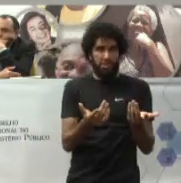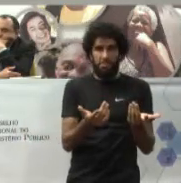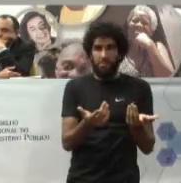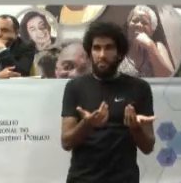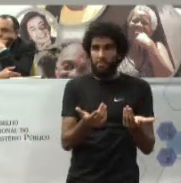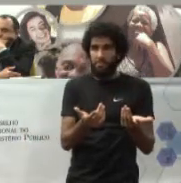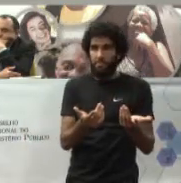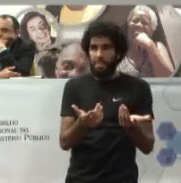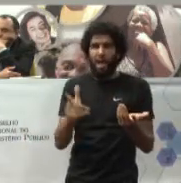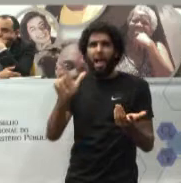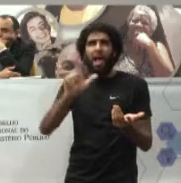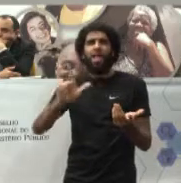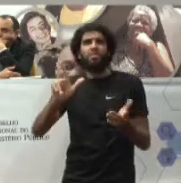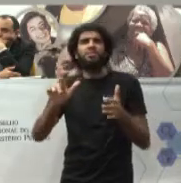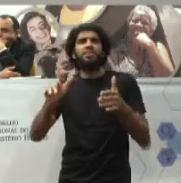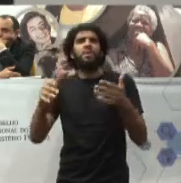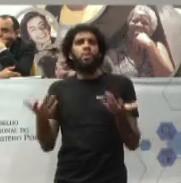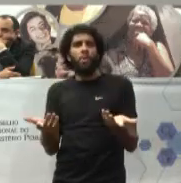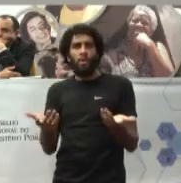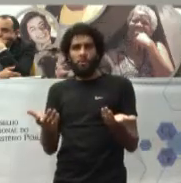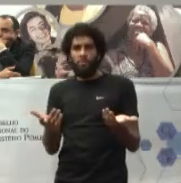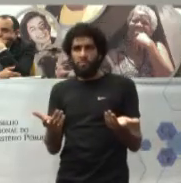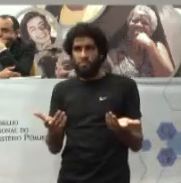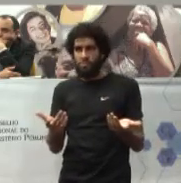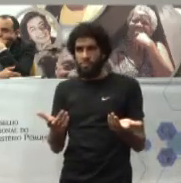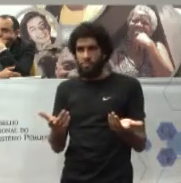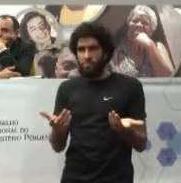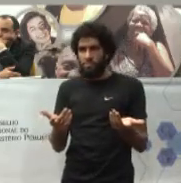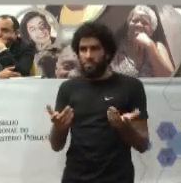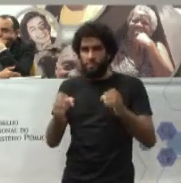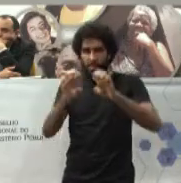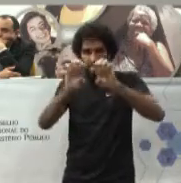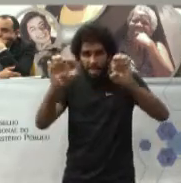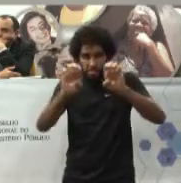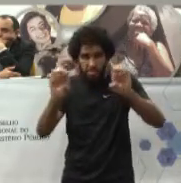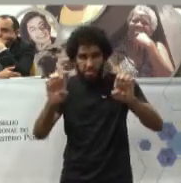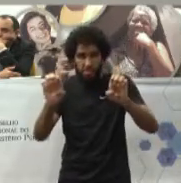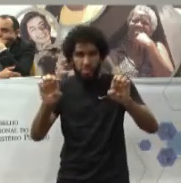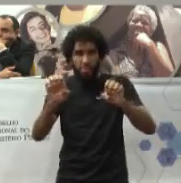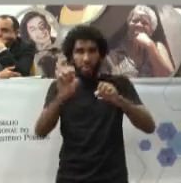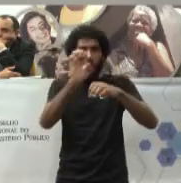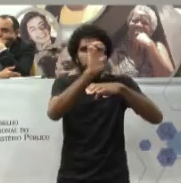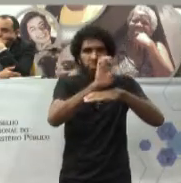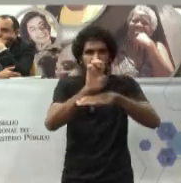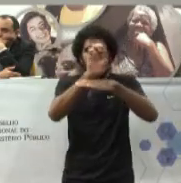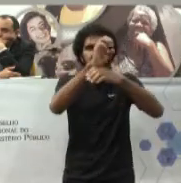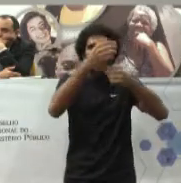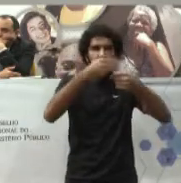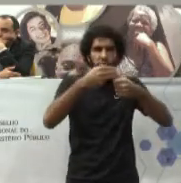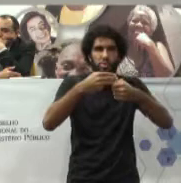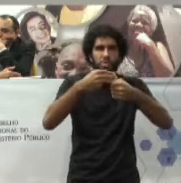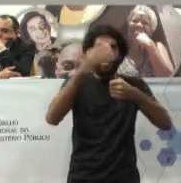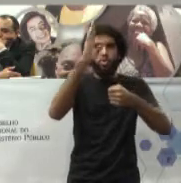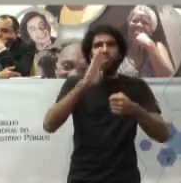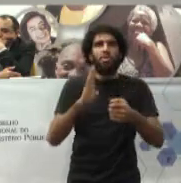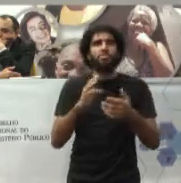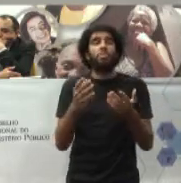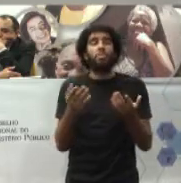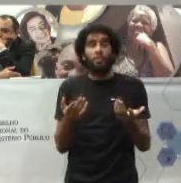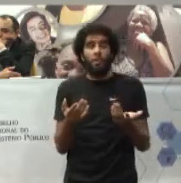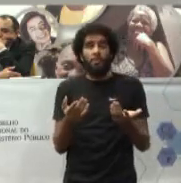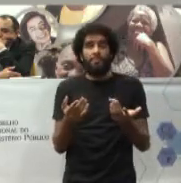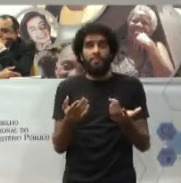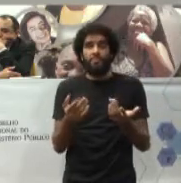que preside boa parte da estrutura do estado brasileiro infelizmente ainda é a lógica que